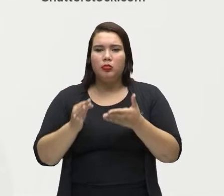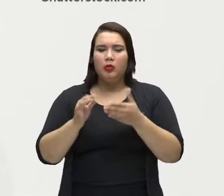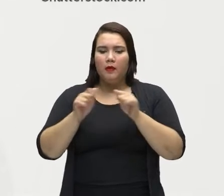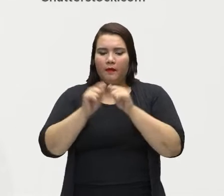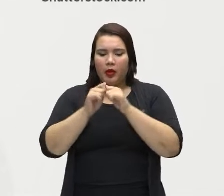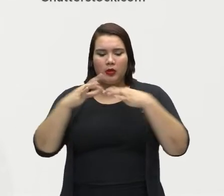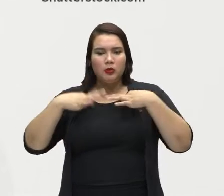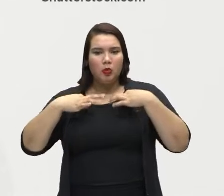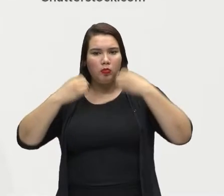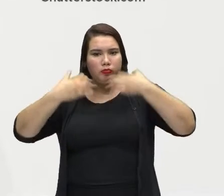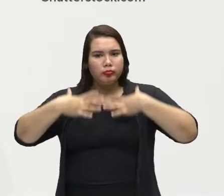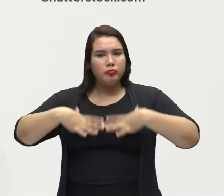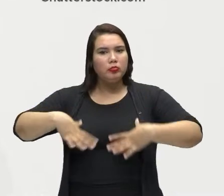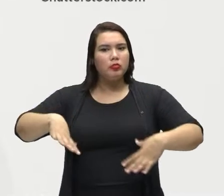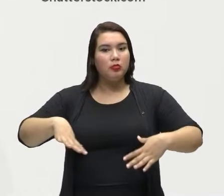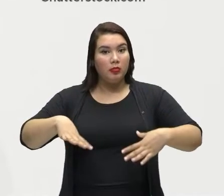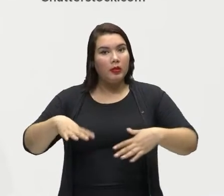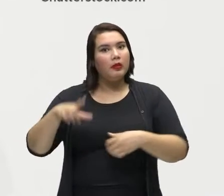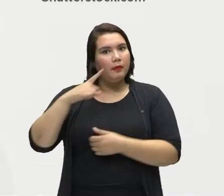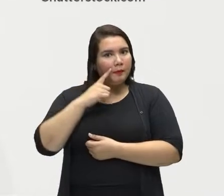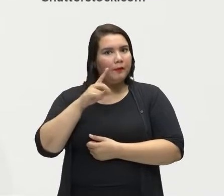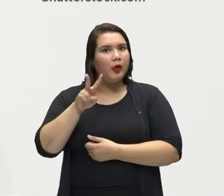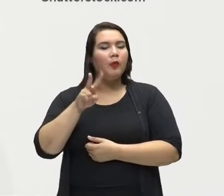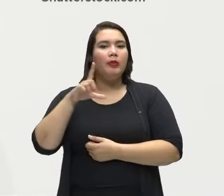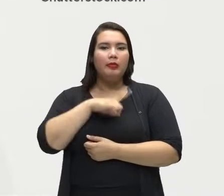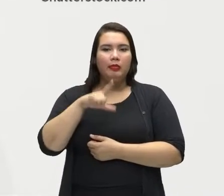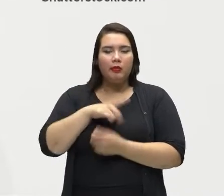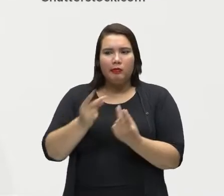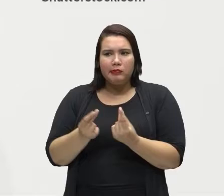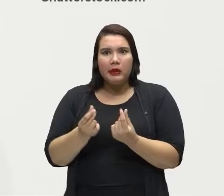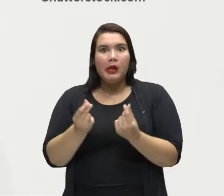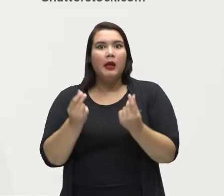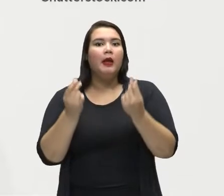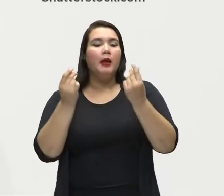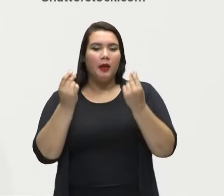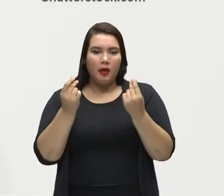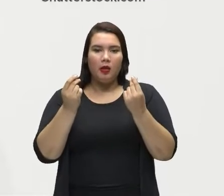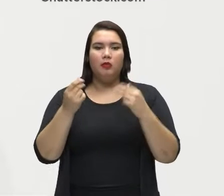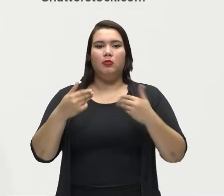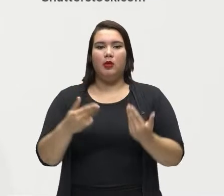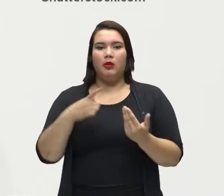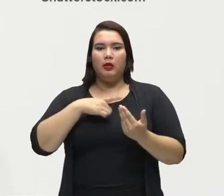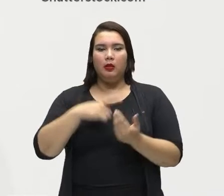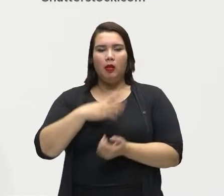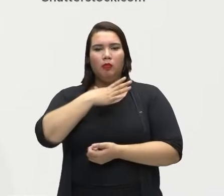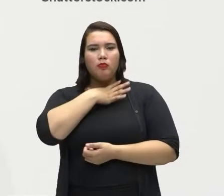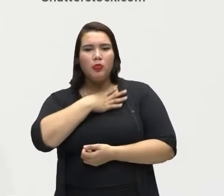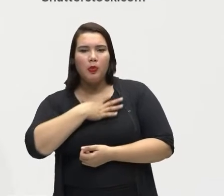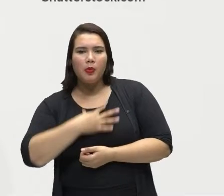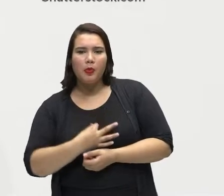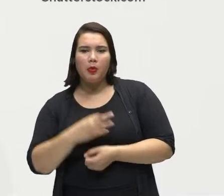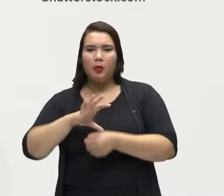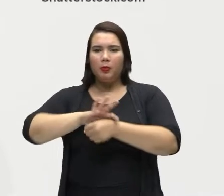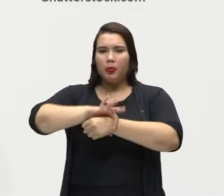continente africano, nos reinos africanos naquele período. Colares e pulseiras também de ouro, e os arreios